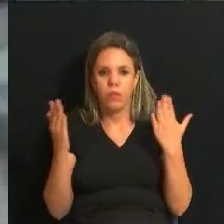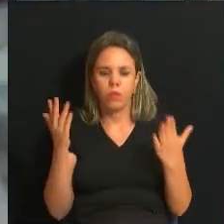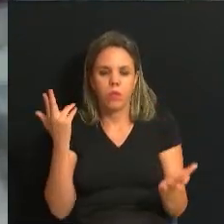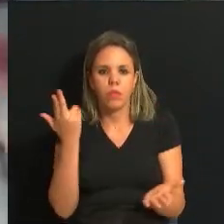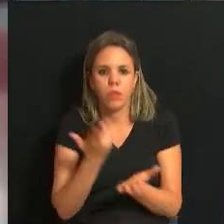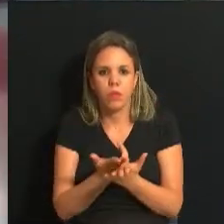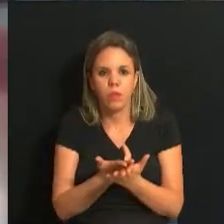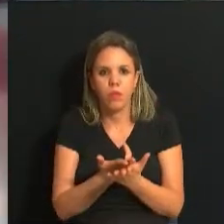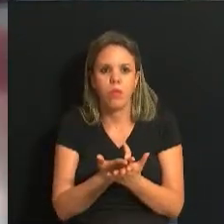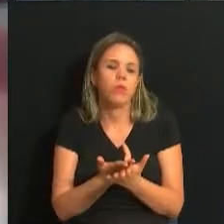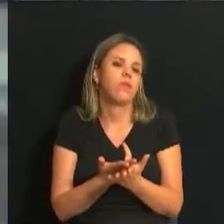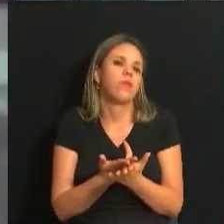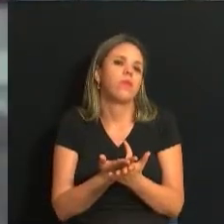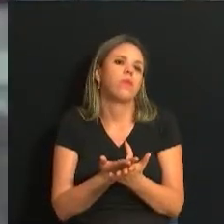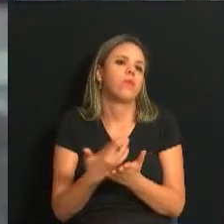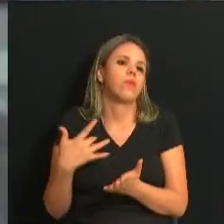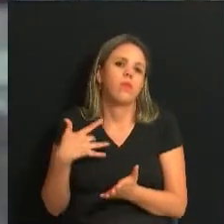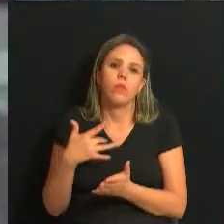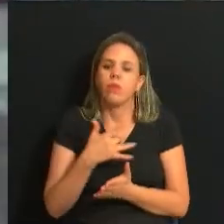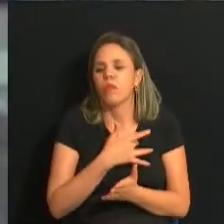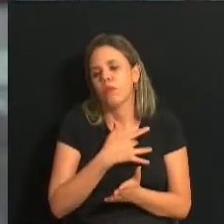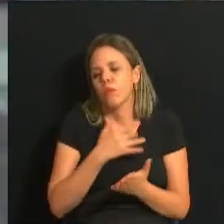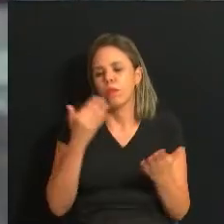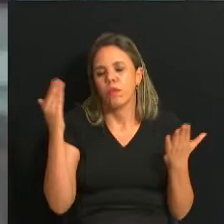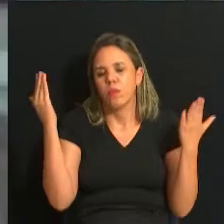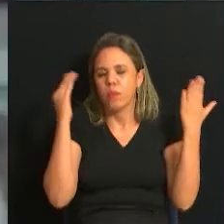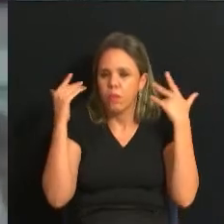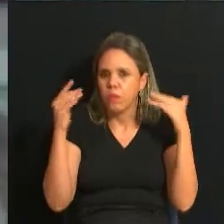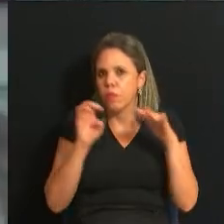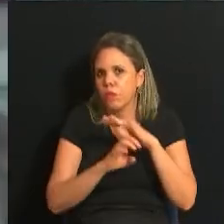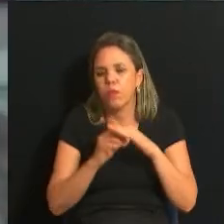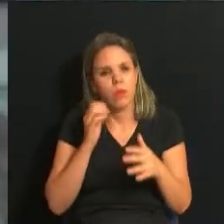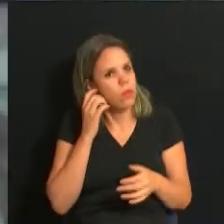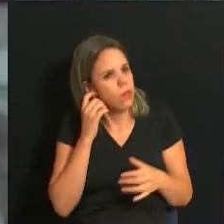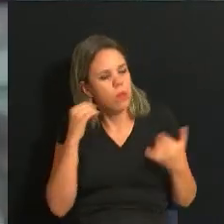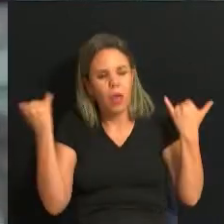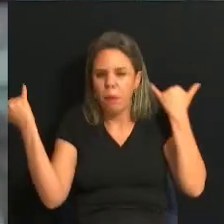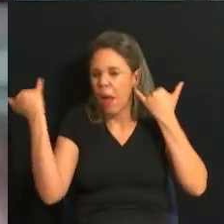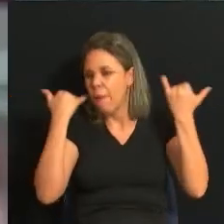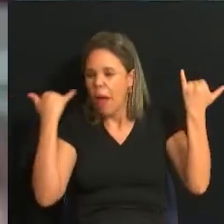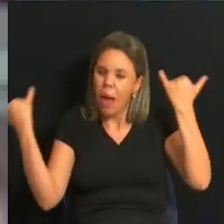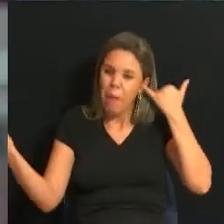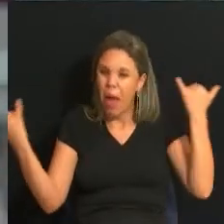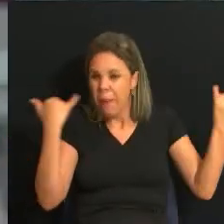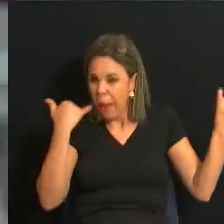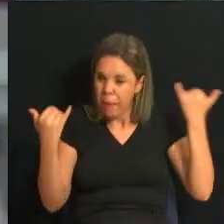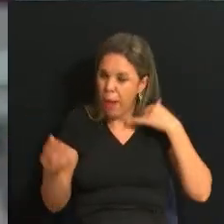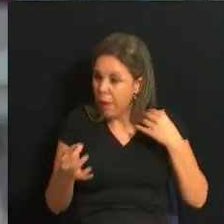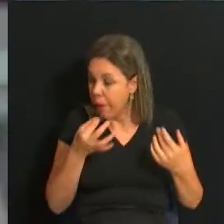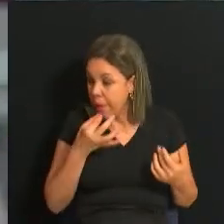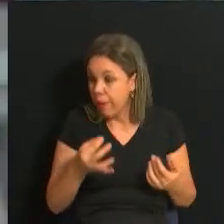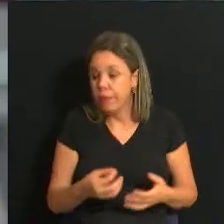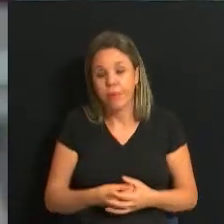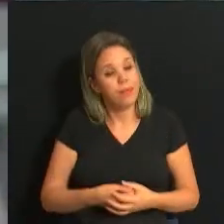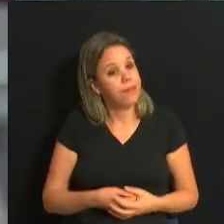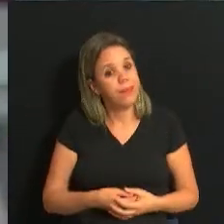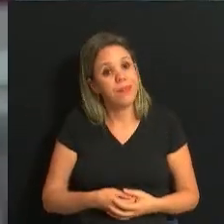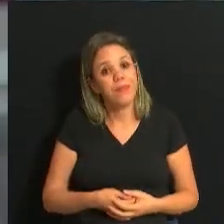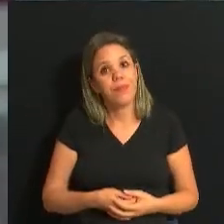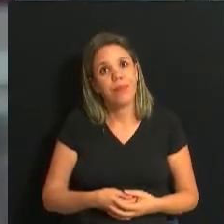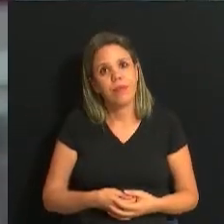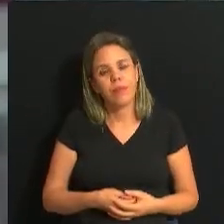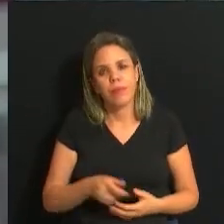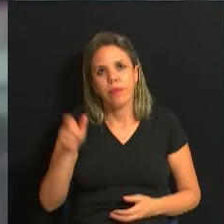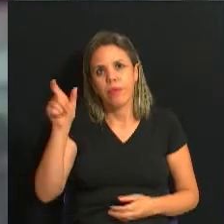ou dando treinamento de saúde mental para empresas, e eu escutei todos os tipos de fala. Por exemplo, teve uma pessoa